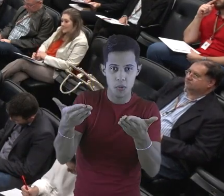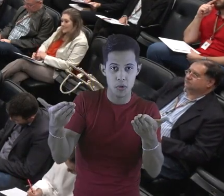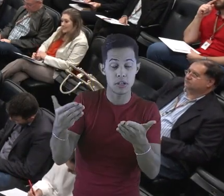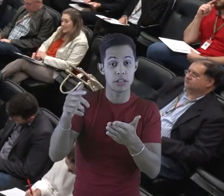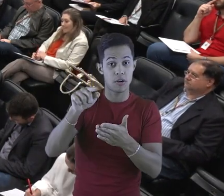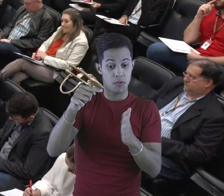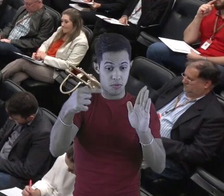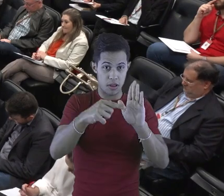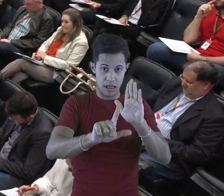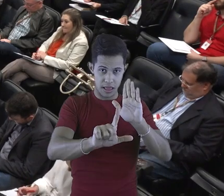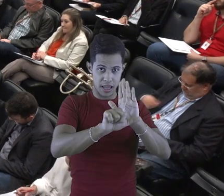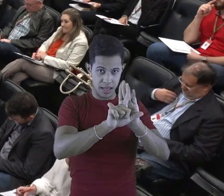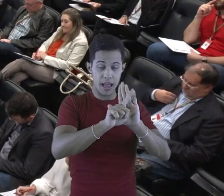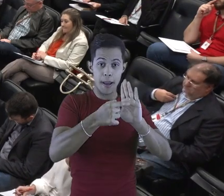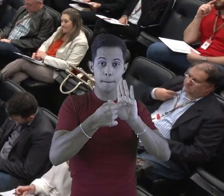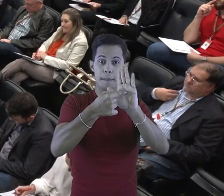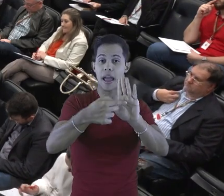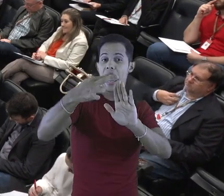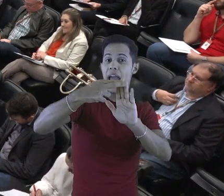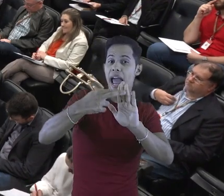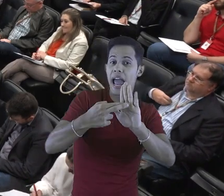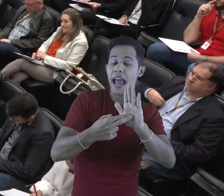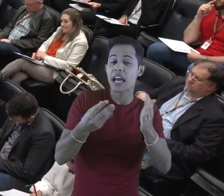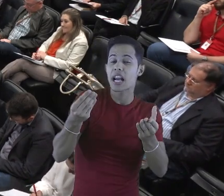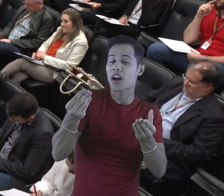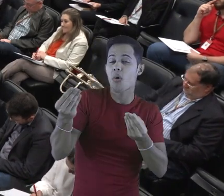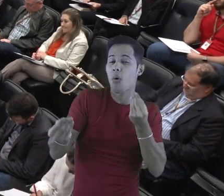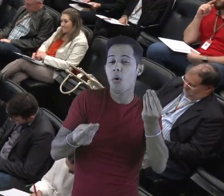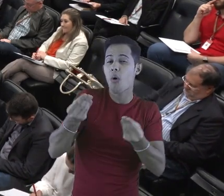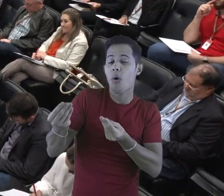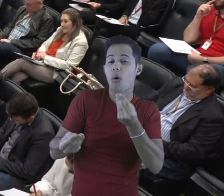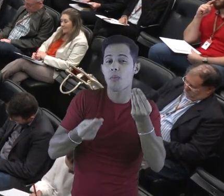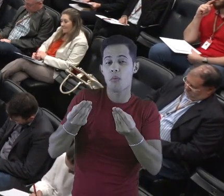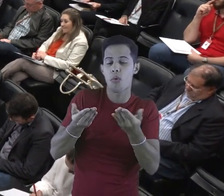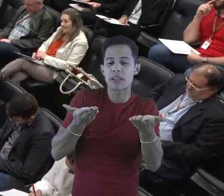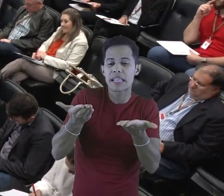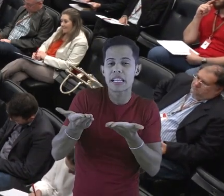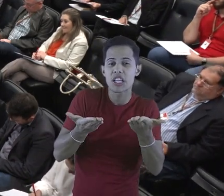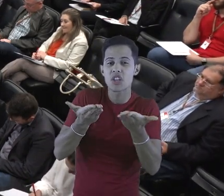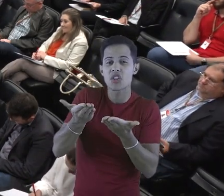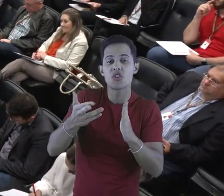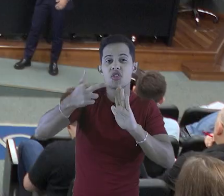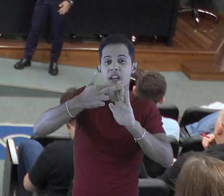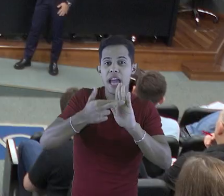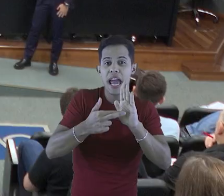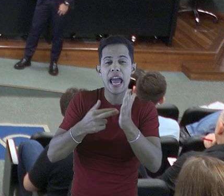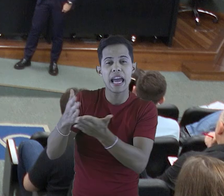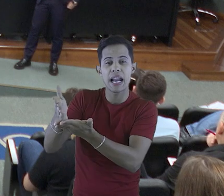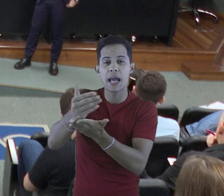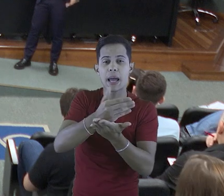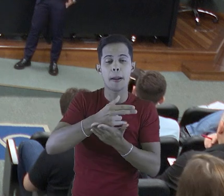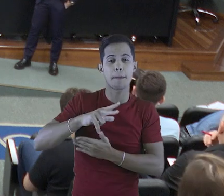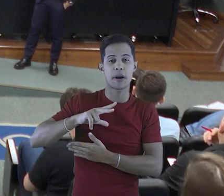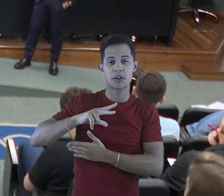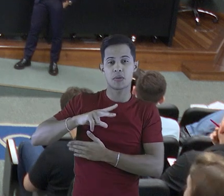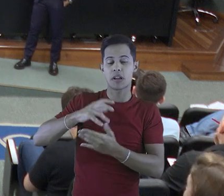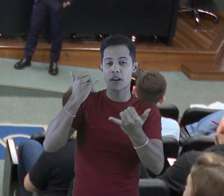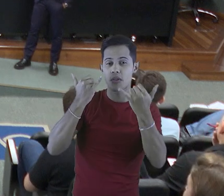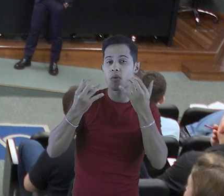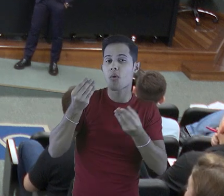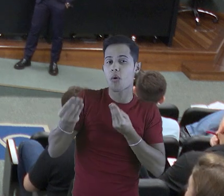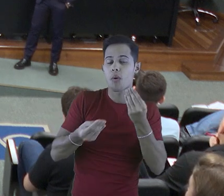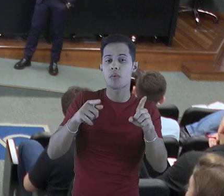regras expressas de como deve ocorrer o tratamento de dados pessoais, visando assegurar sua proteção e salvaguarda, por pessoas